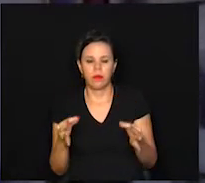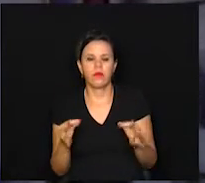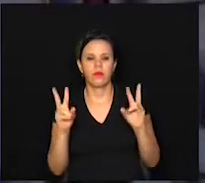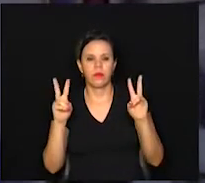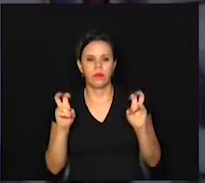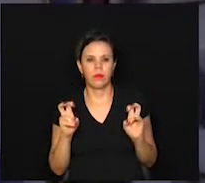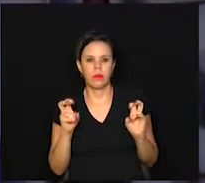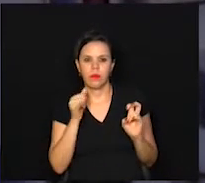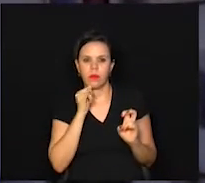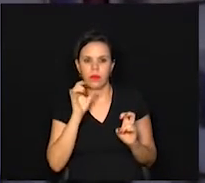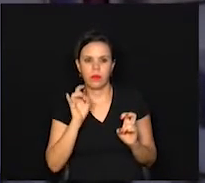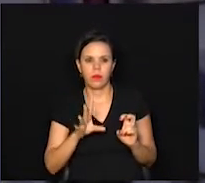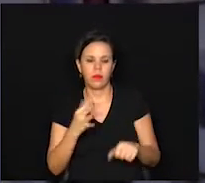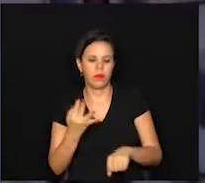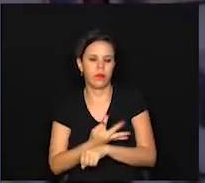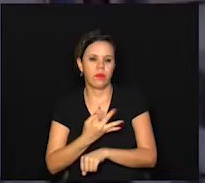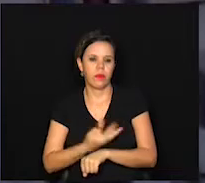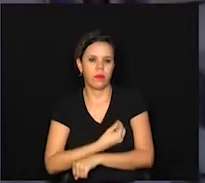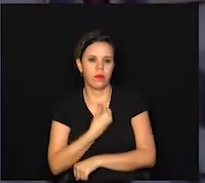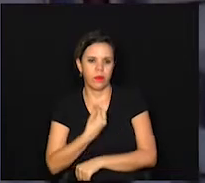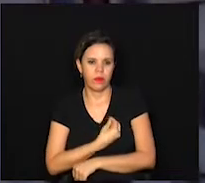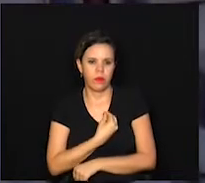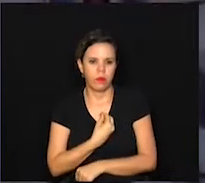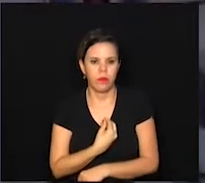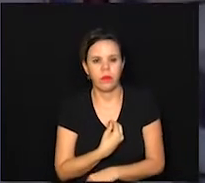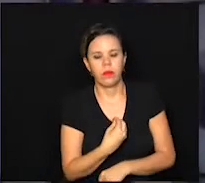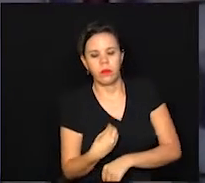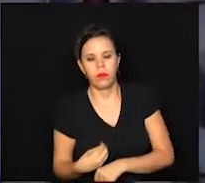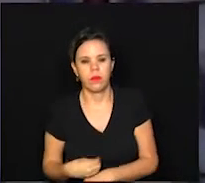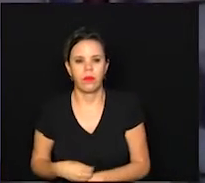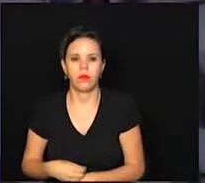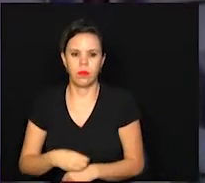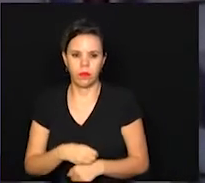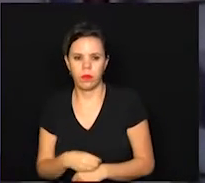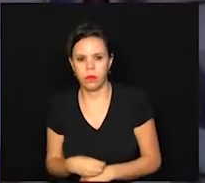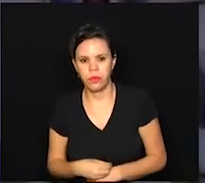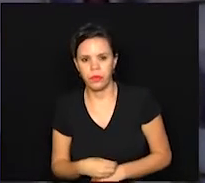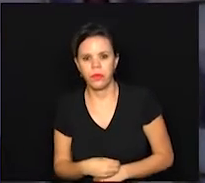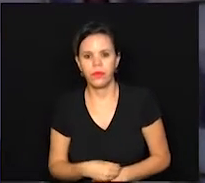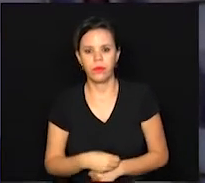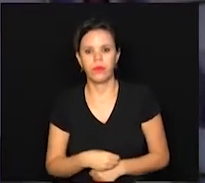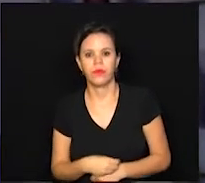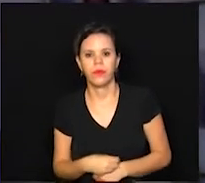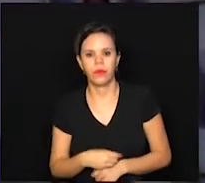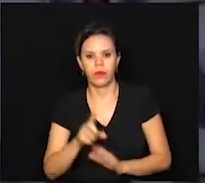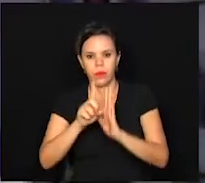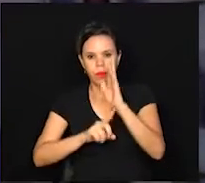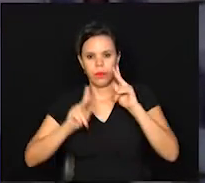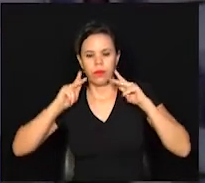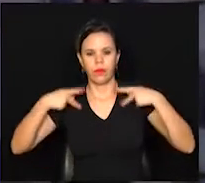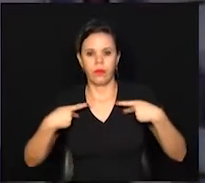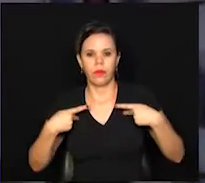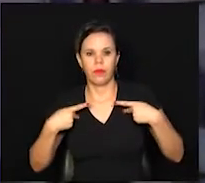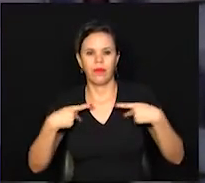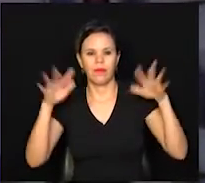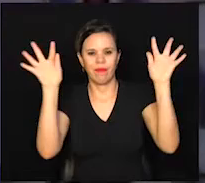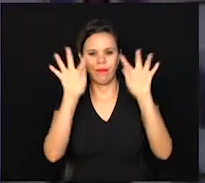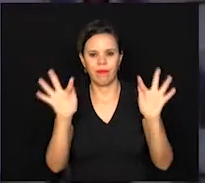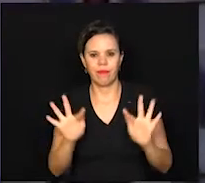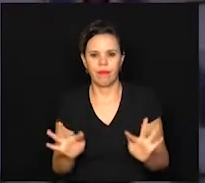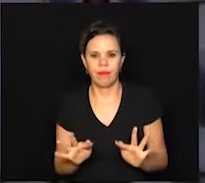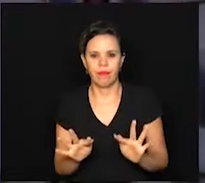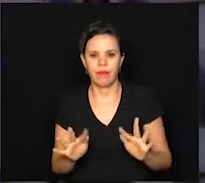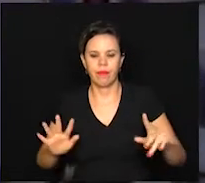questão não só de sobrevivência, uma questão de direitos humanos, de felicidade e